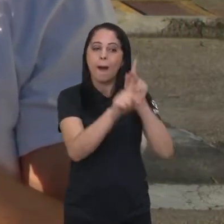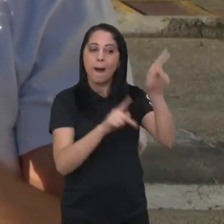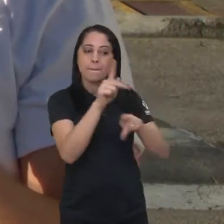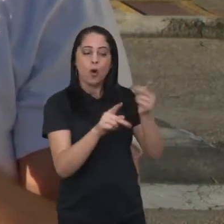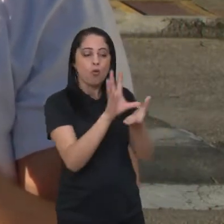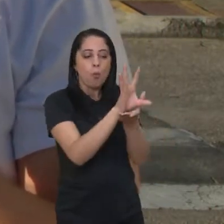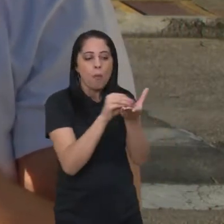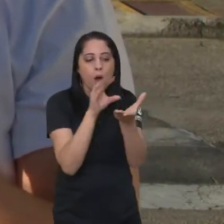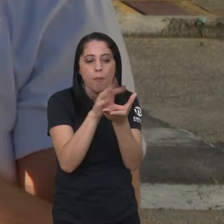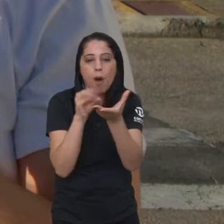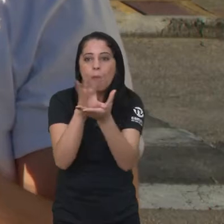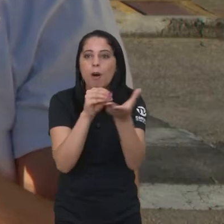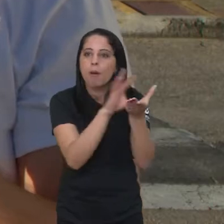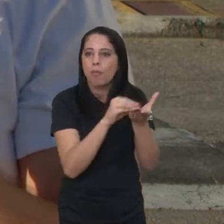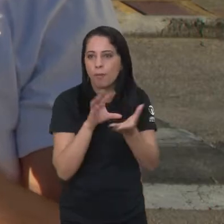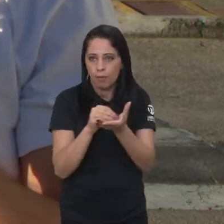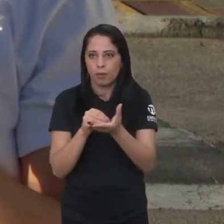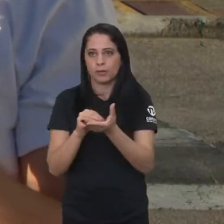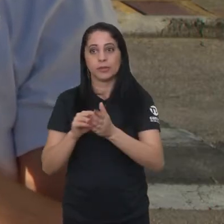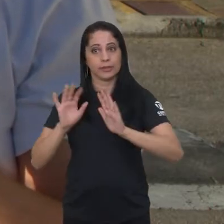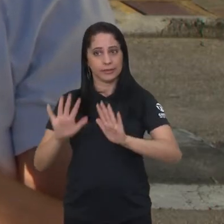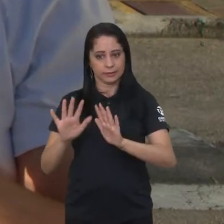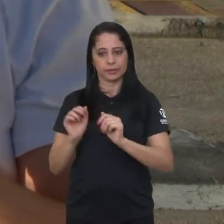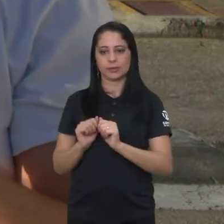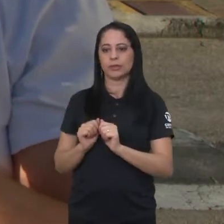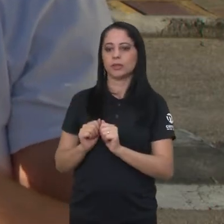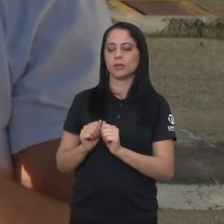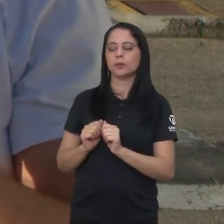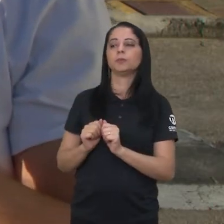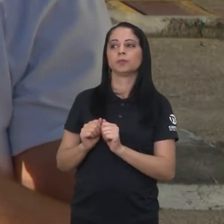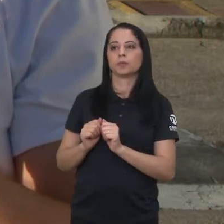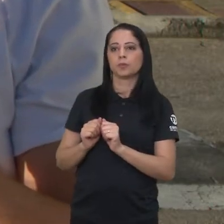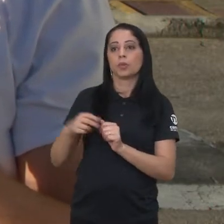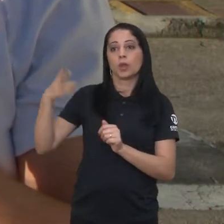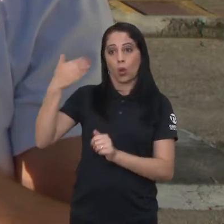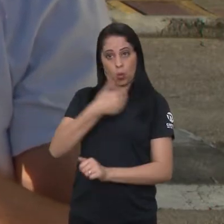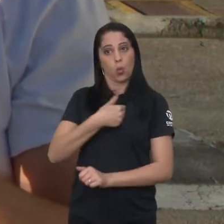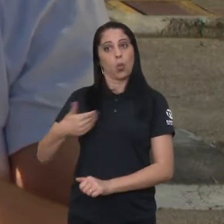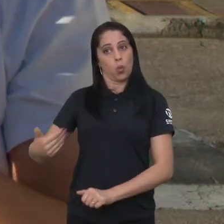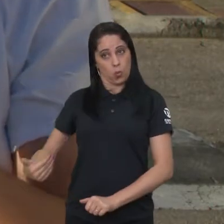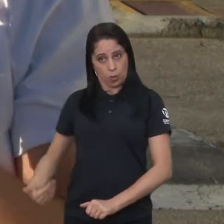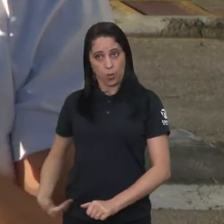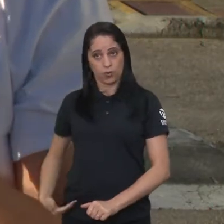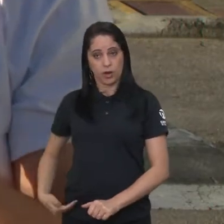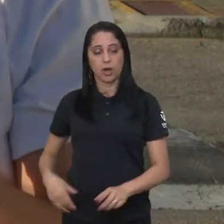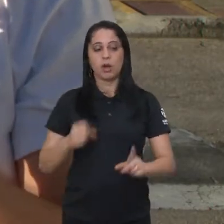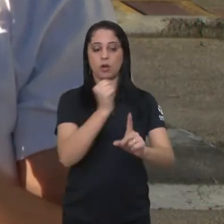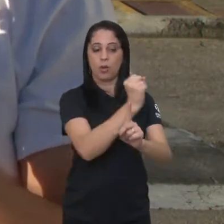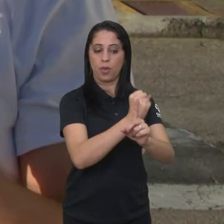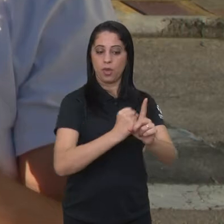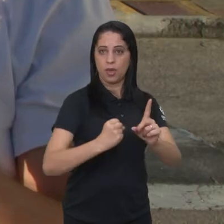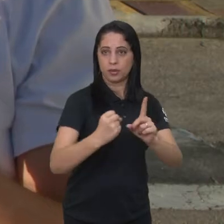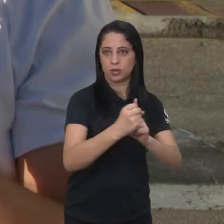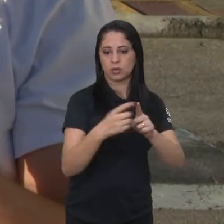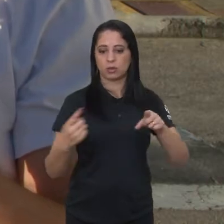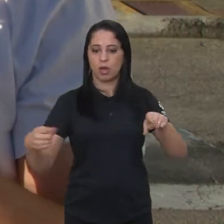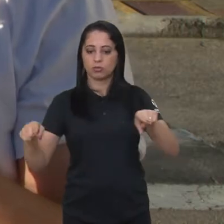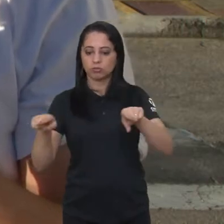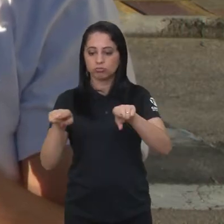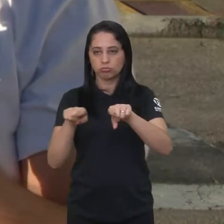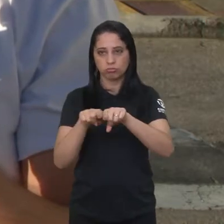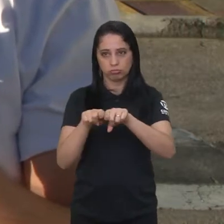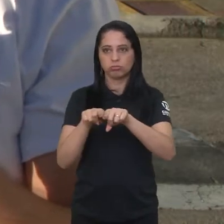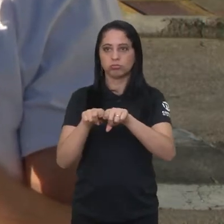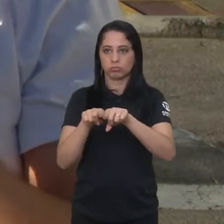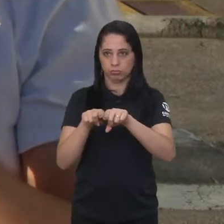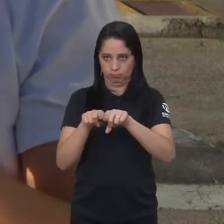degradado. Então, o poder público, contando sempre com a ajuda do cidadão que está em todos os lugares, tem que estar sempre atento